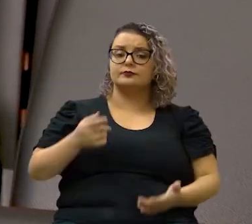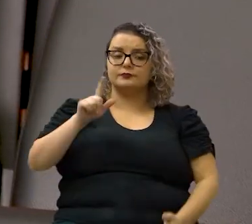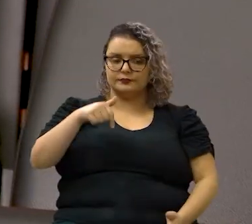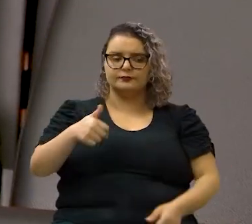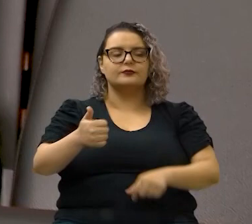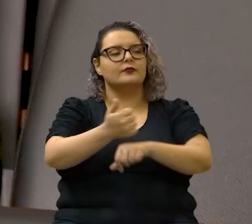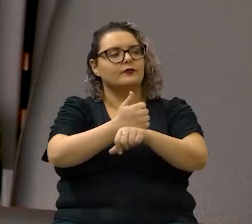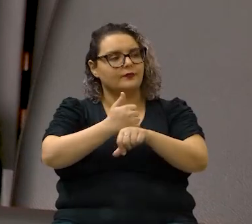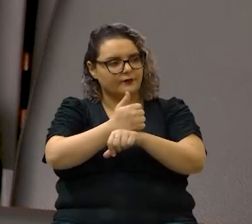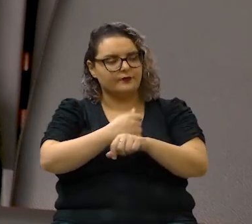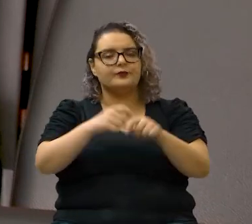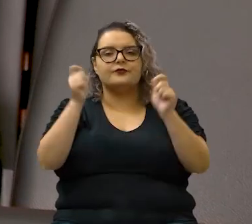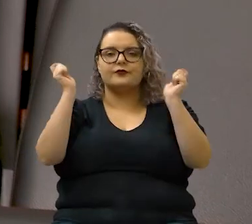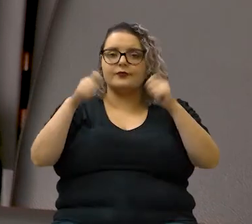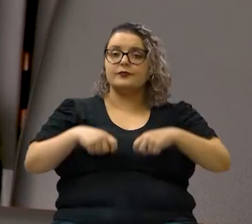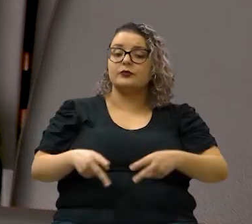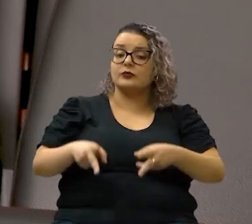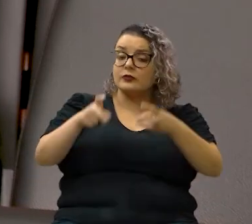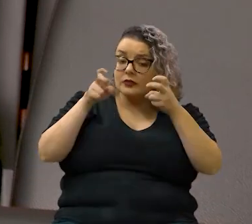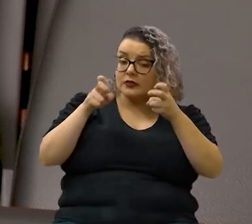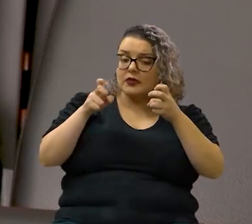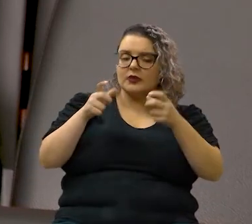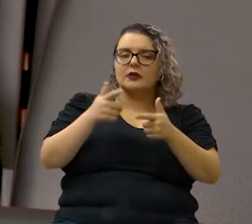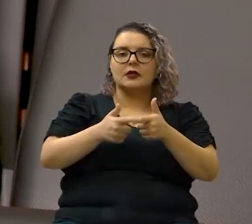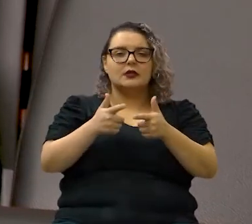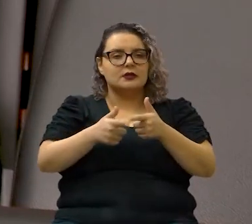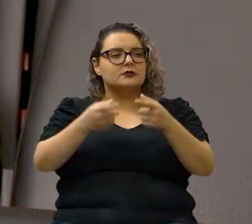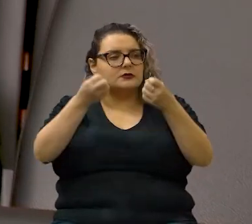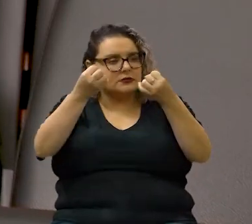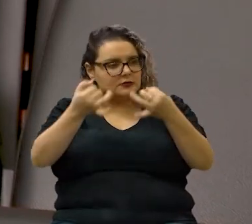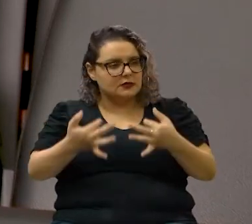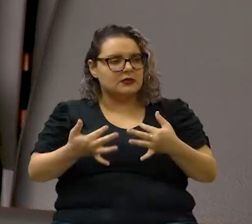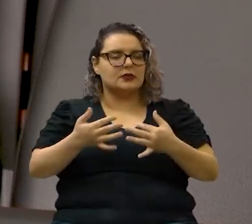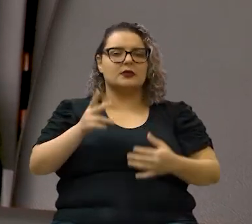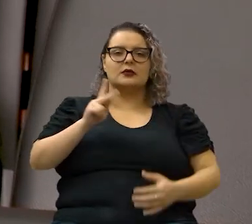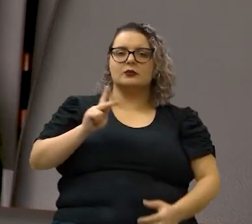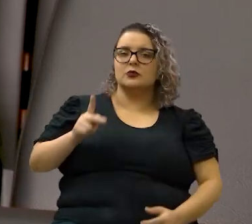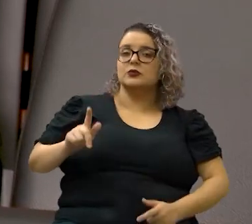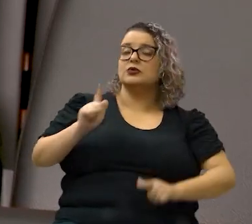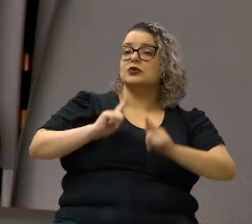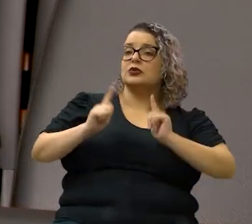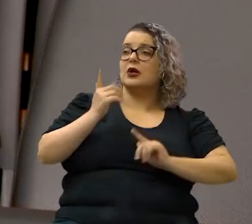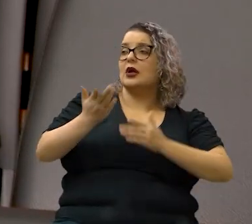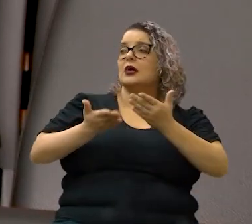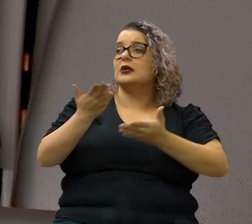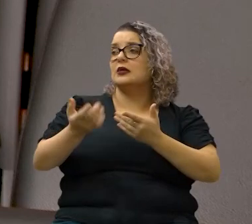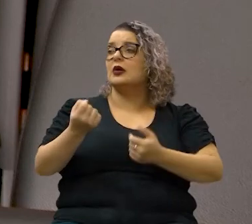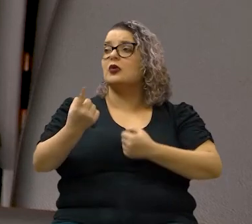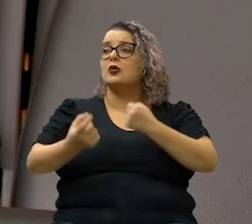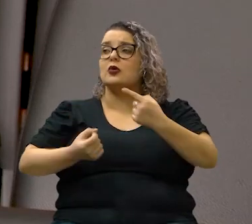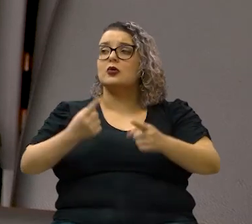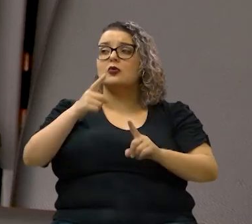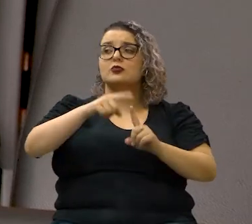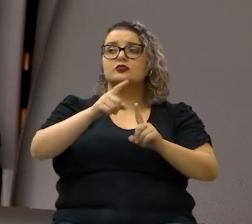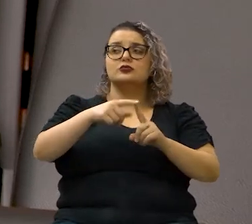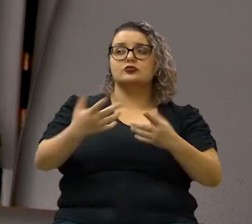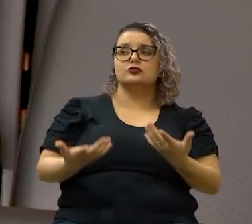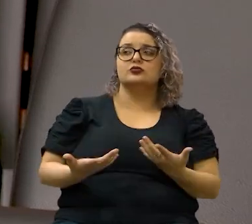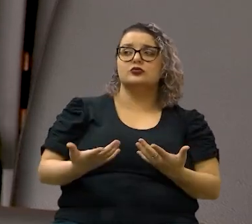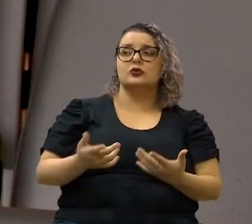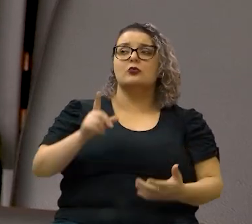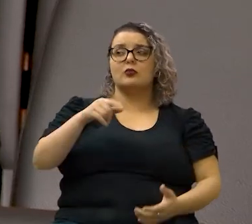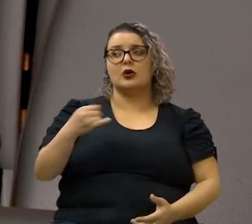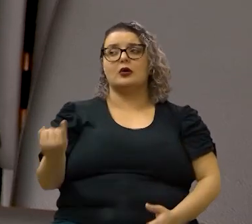Então, esse profissional capaz de identificar esses problemas, de orientar professores e gestores a lidar com um determinado tipo de